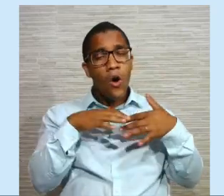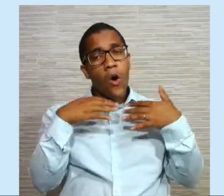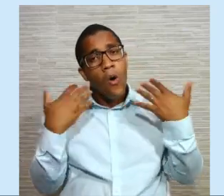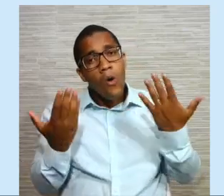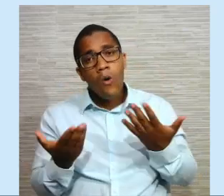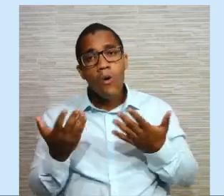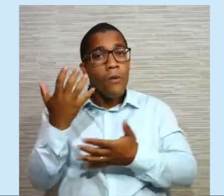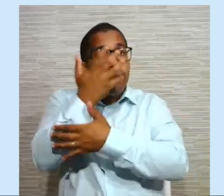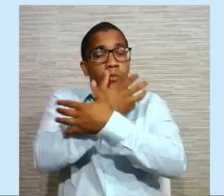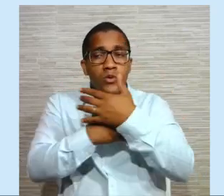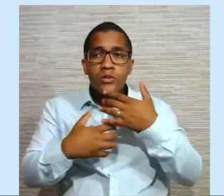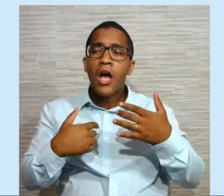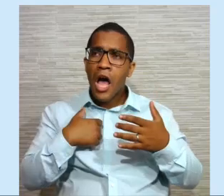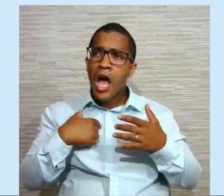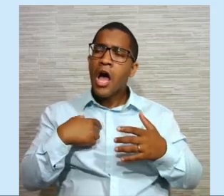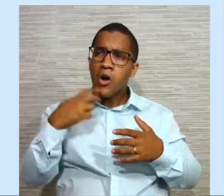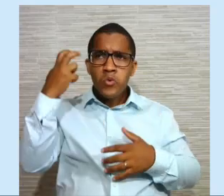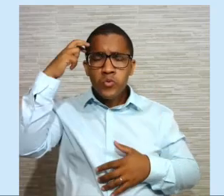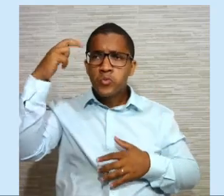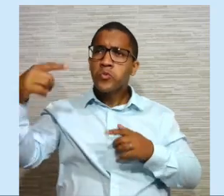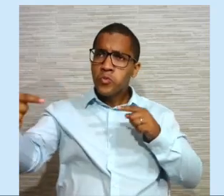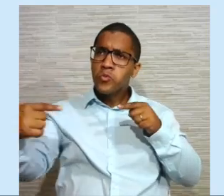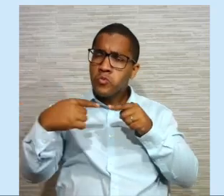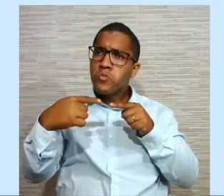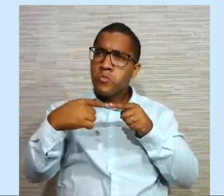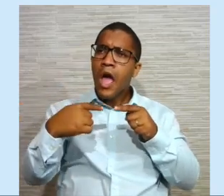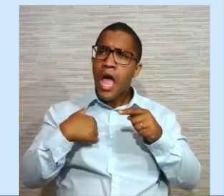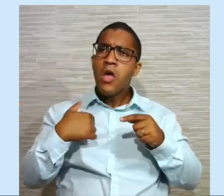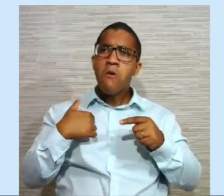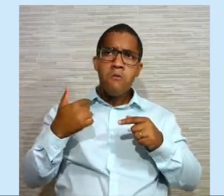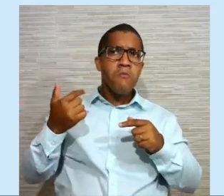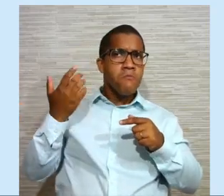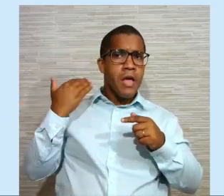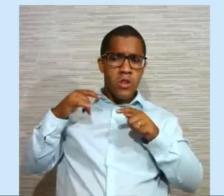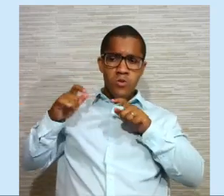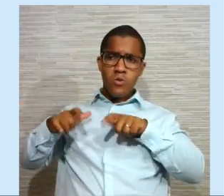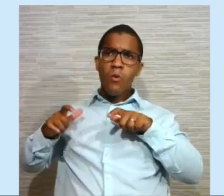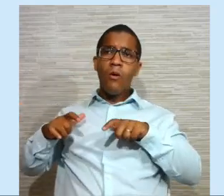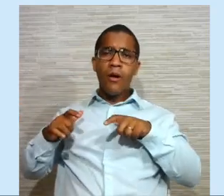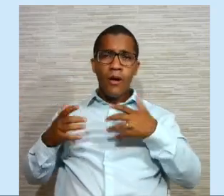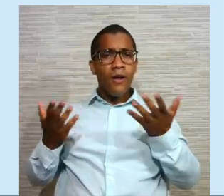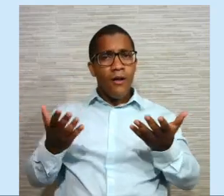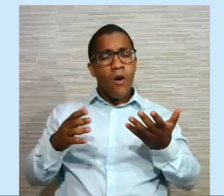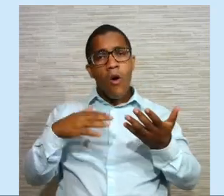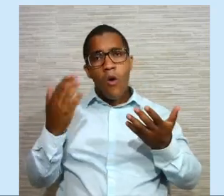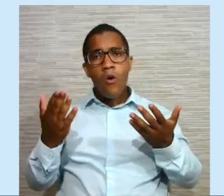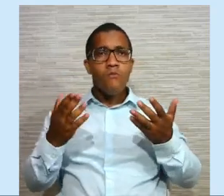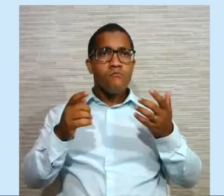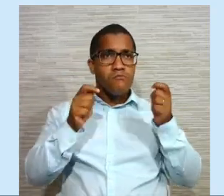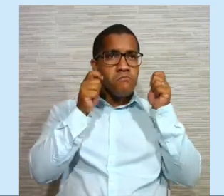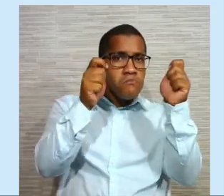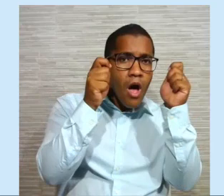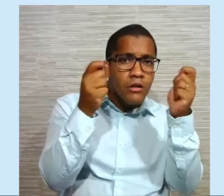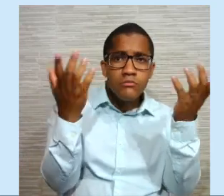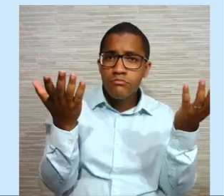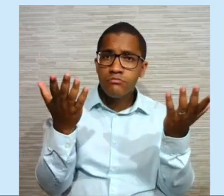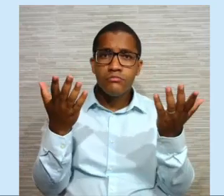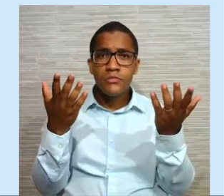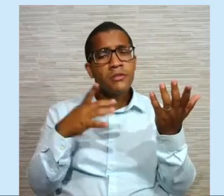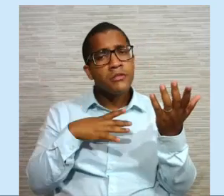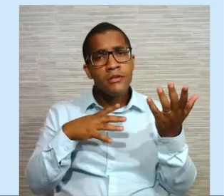de identificação cultural, do lugar que você vem, do protesto que aquele artista está falando. Então, ele